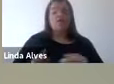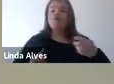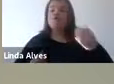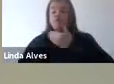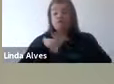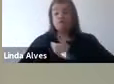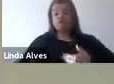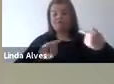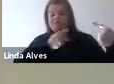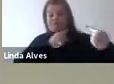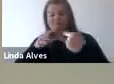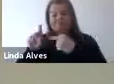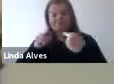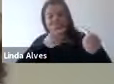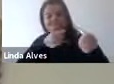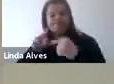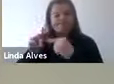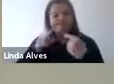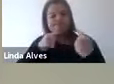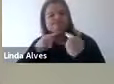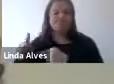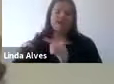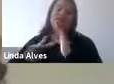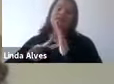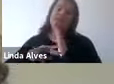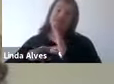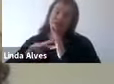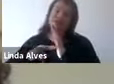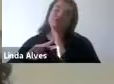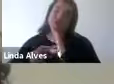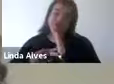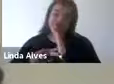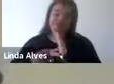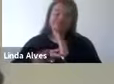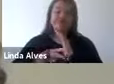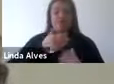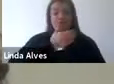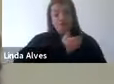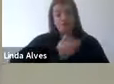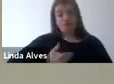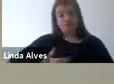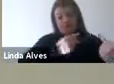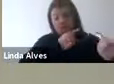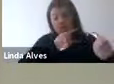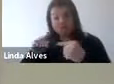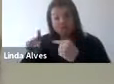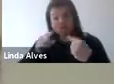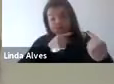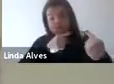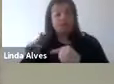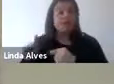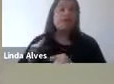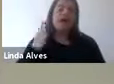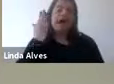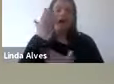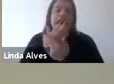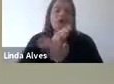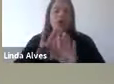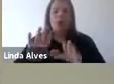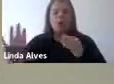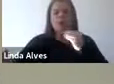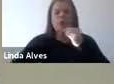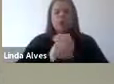sindicatos. Então, o governo ele tem atacado os sindicatos. Acabou com a contribuição sindical, né? O